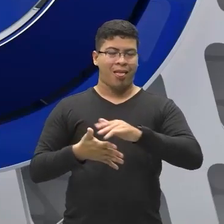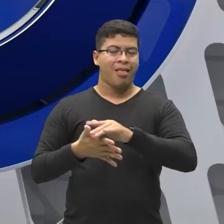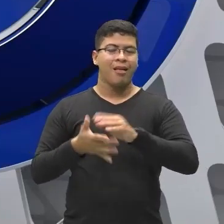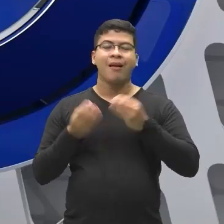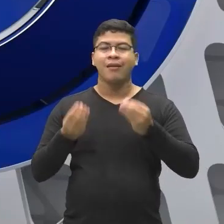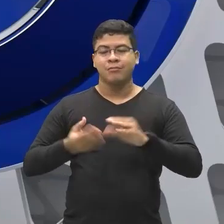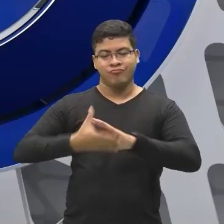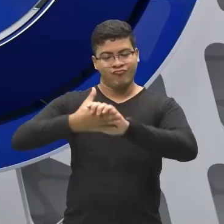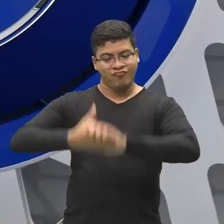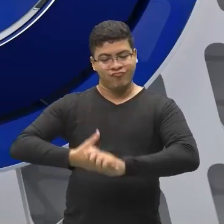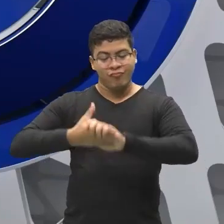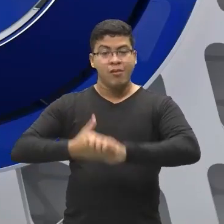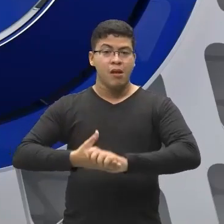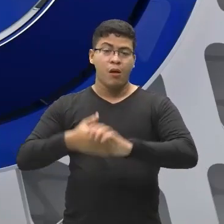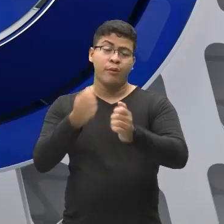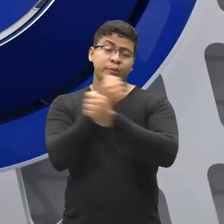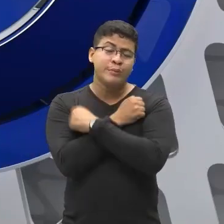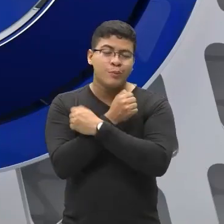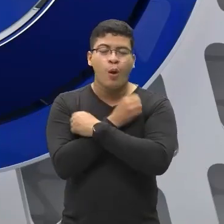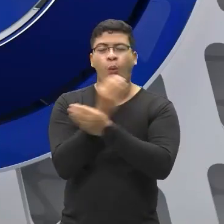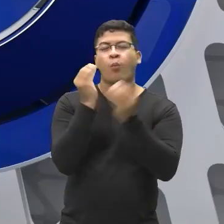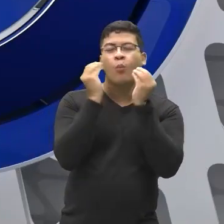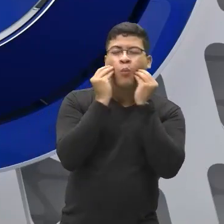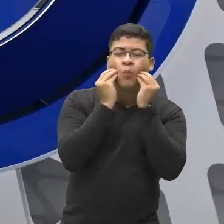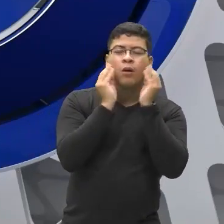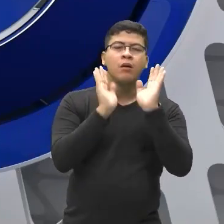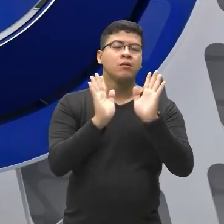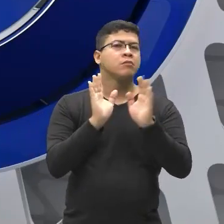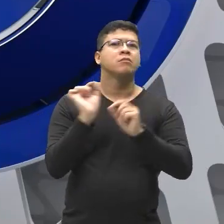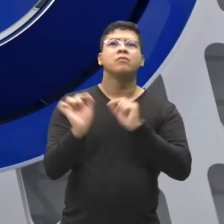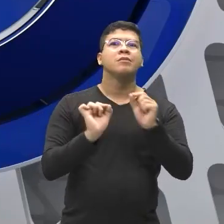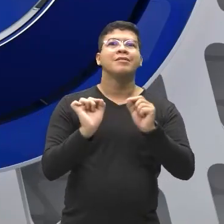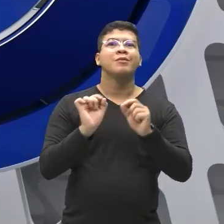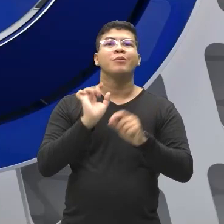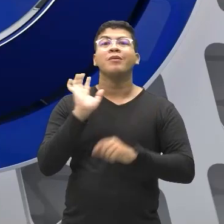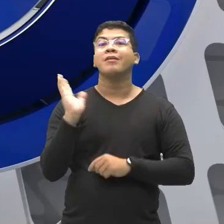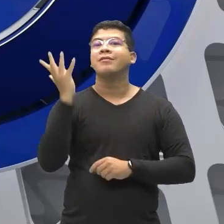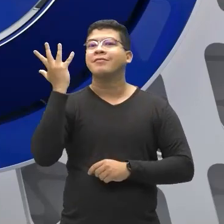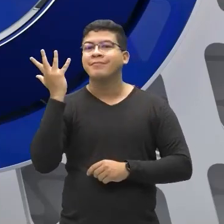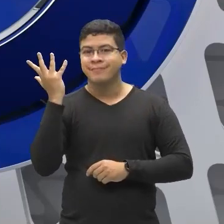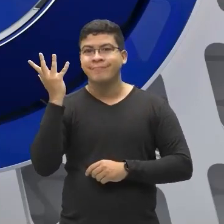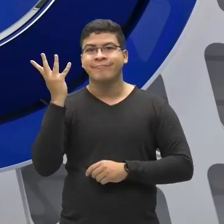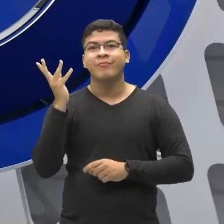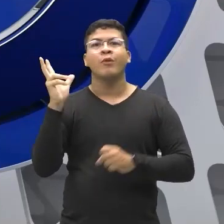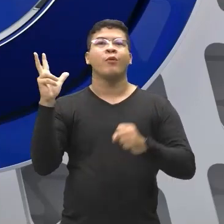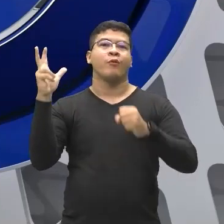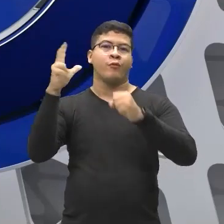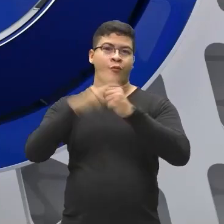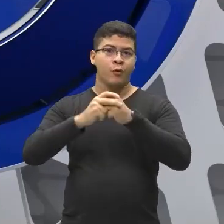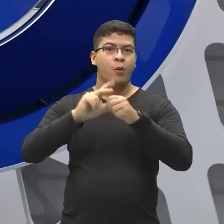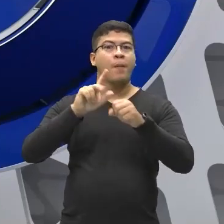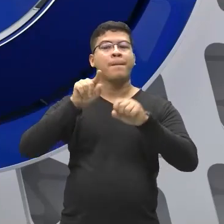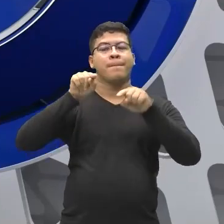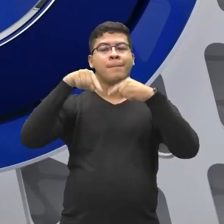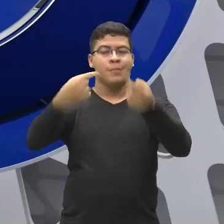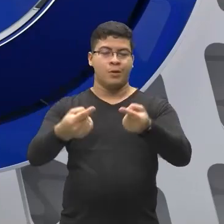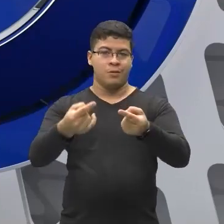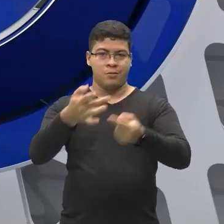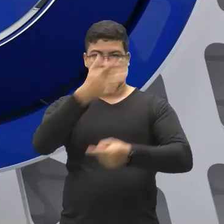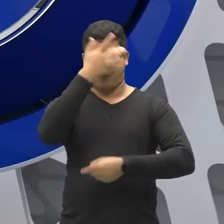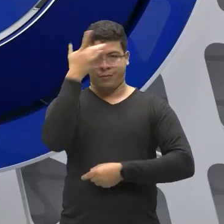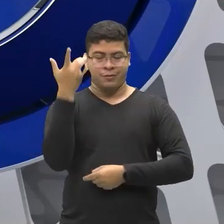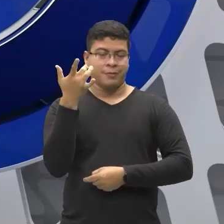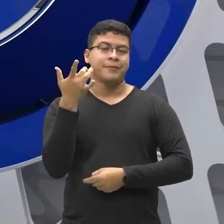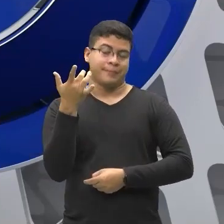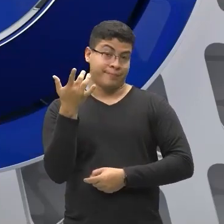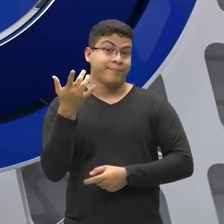na mão, ou então abraço, ou dou um beijo, o que acontece? Esse vírus pode passar para o organismo de outra pessoa. E aí,